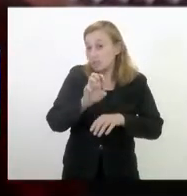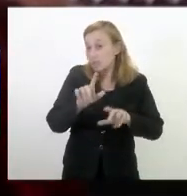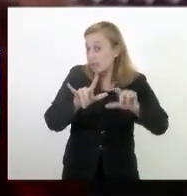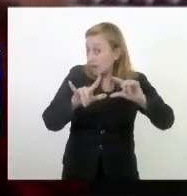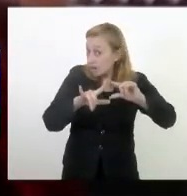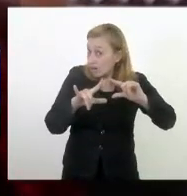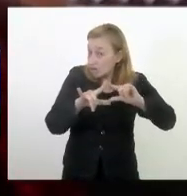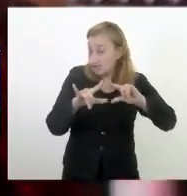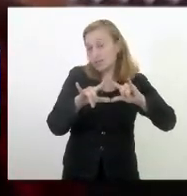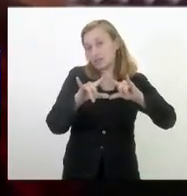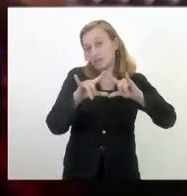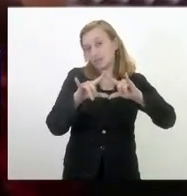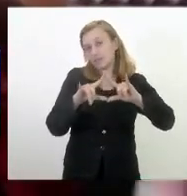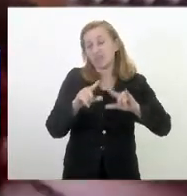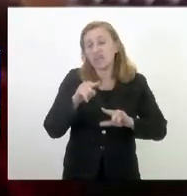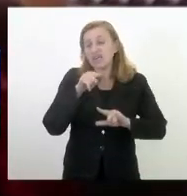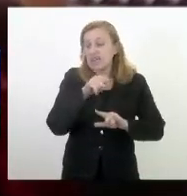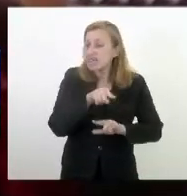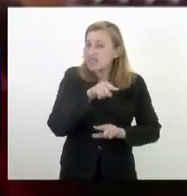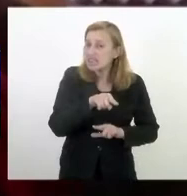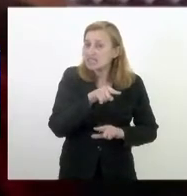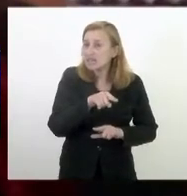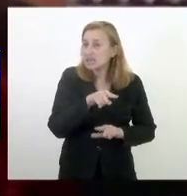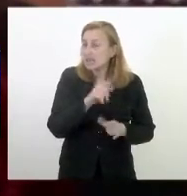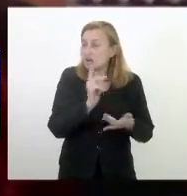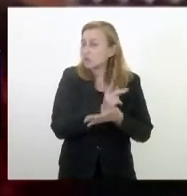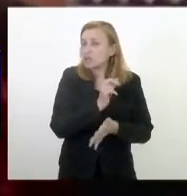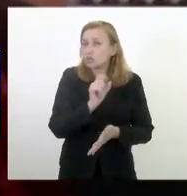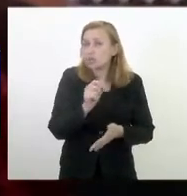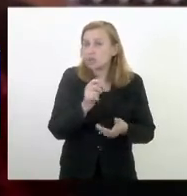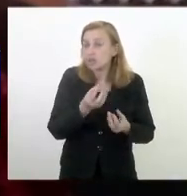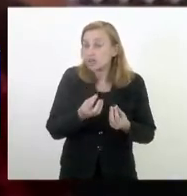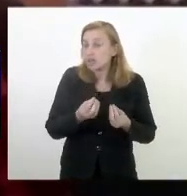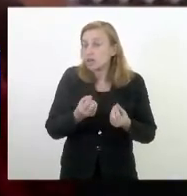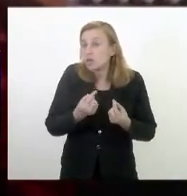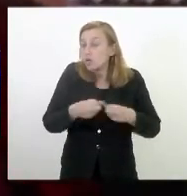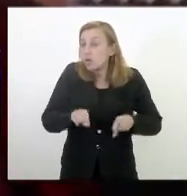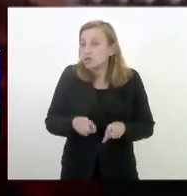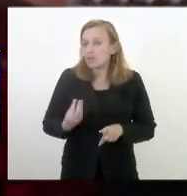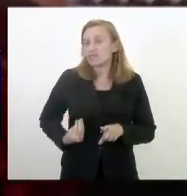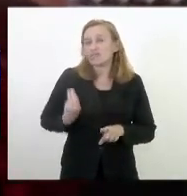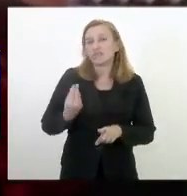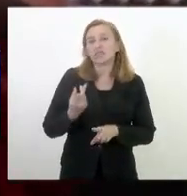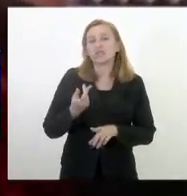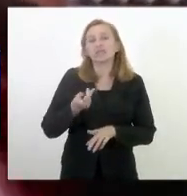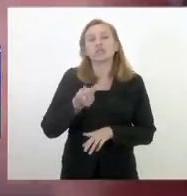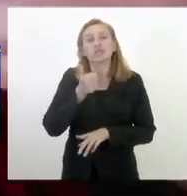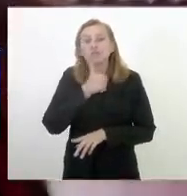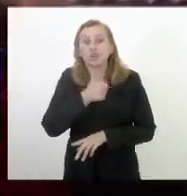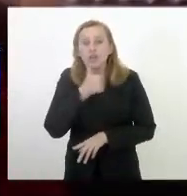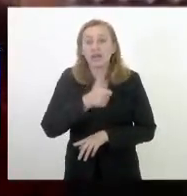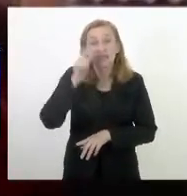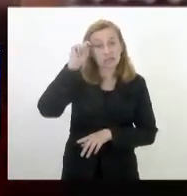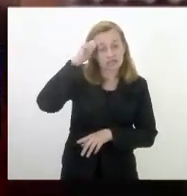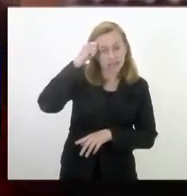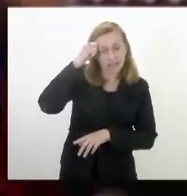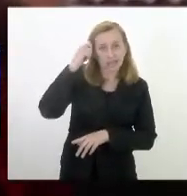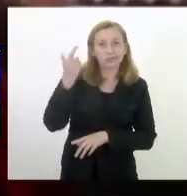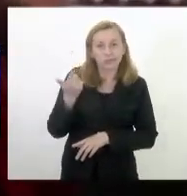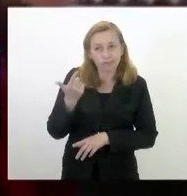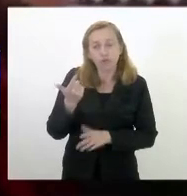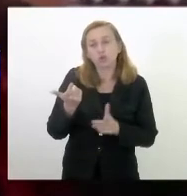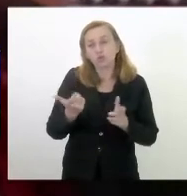que essa dinâmica vem impactando a vida, sobretudo, das mulheres negras, nos espaços